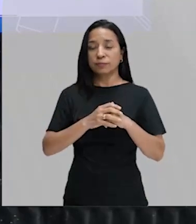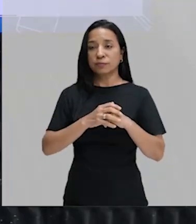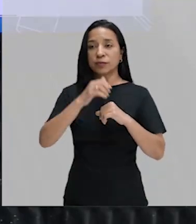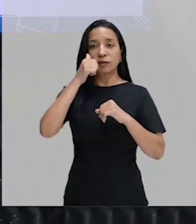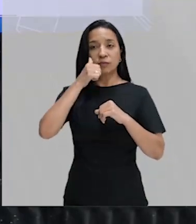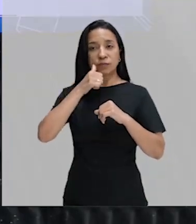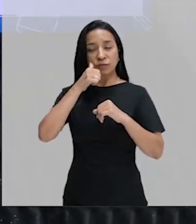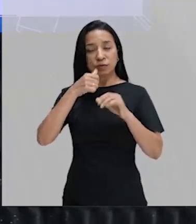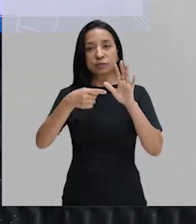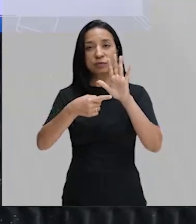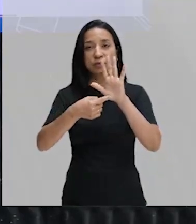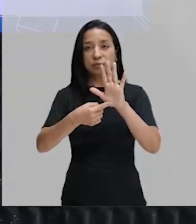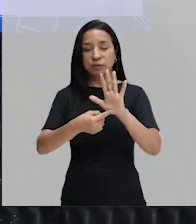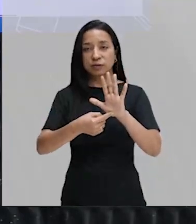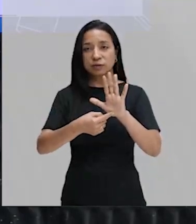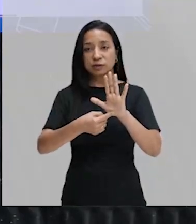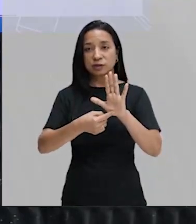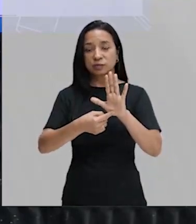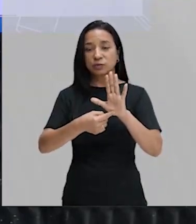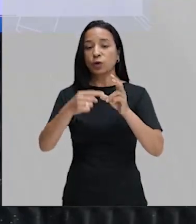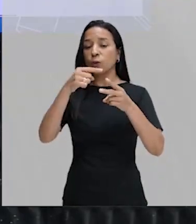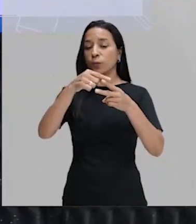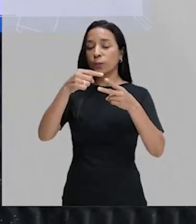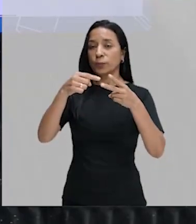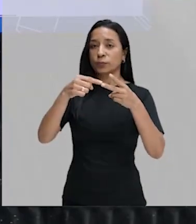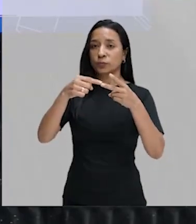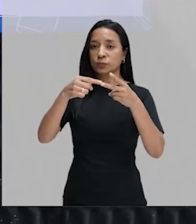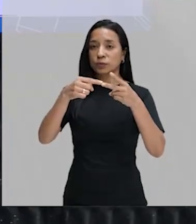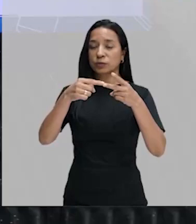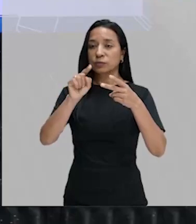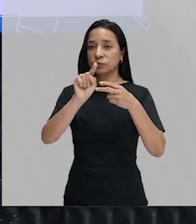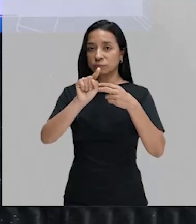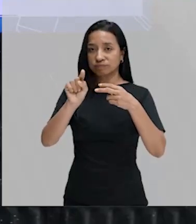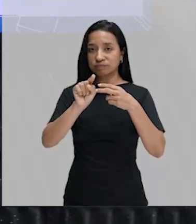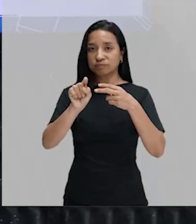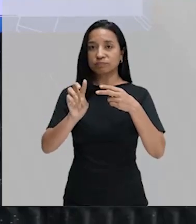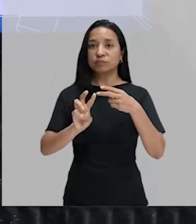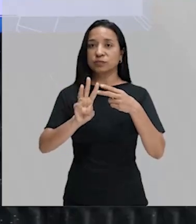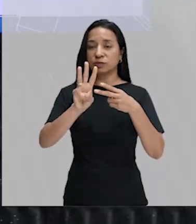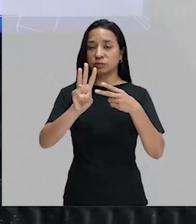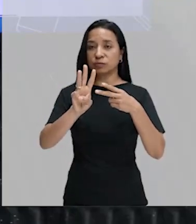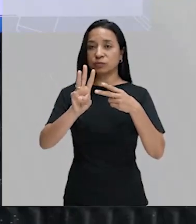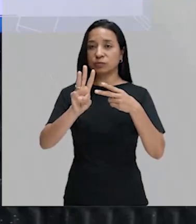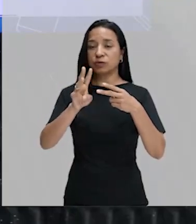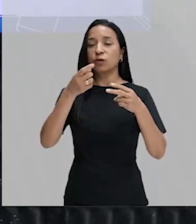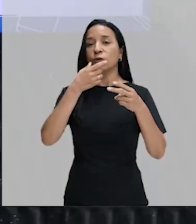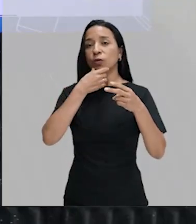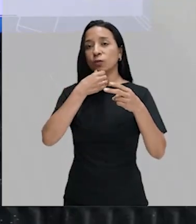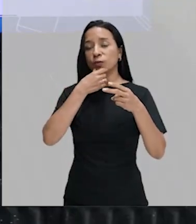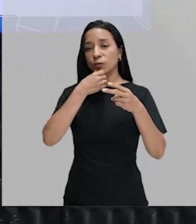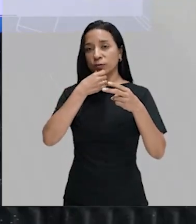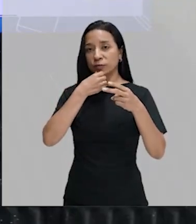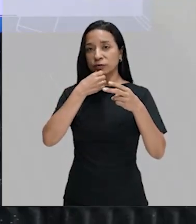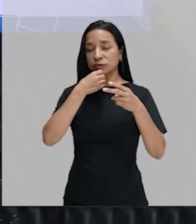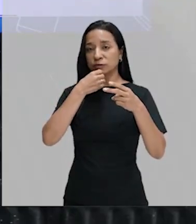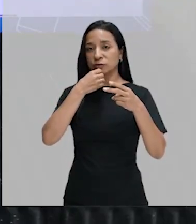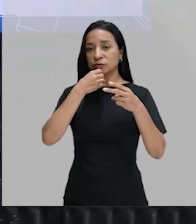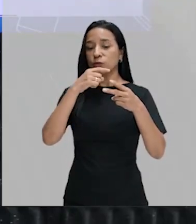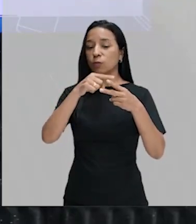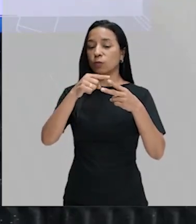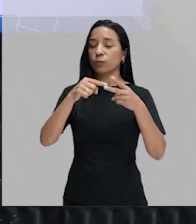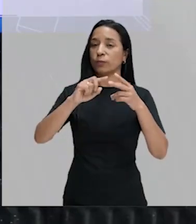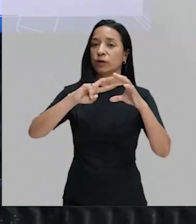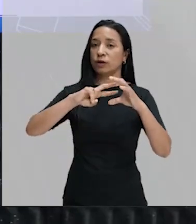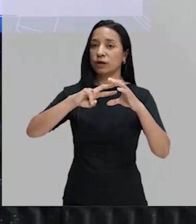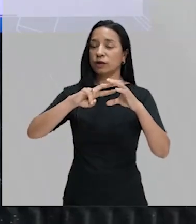fêmeas apresenta um par sexual ZW e o macho vai apresentar